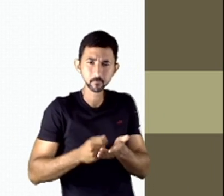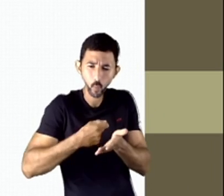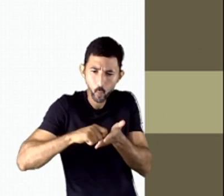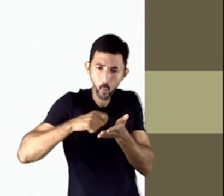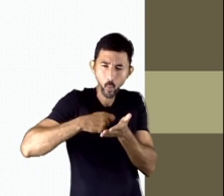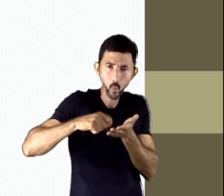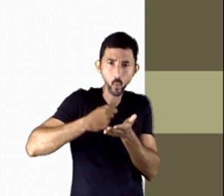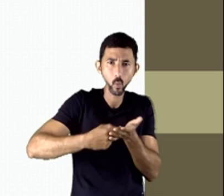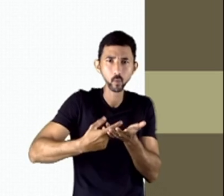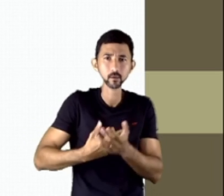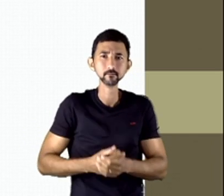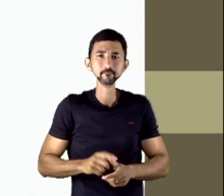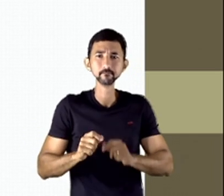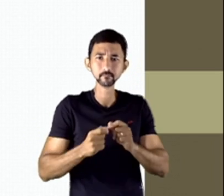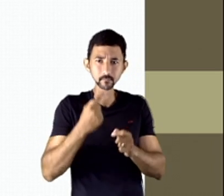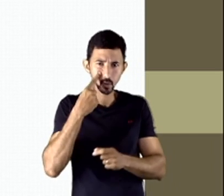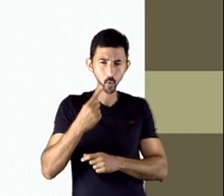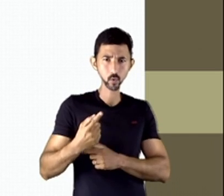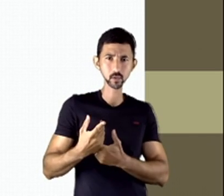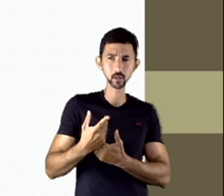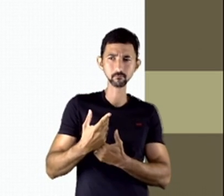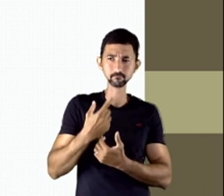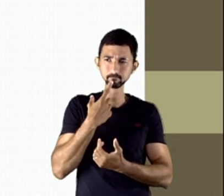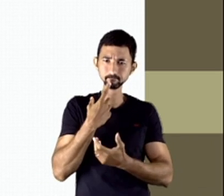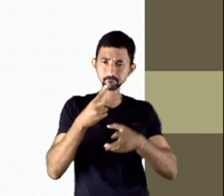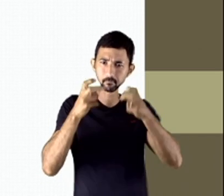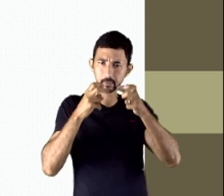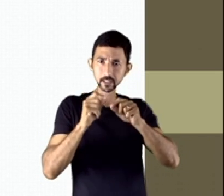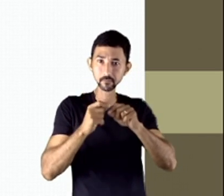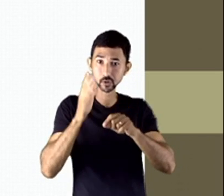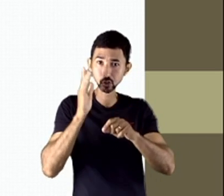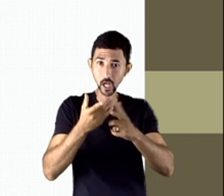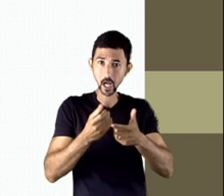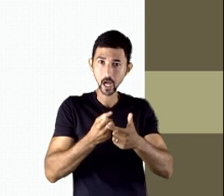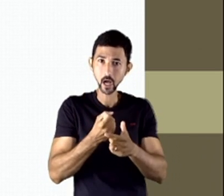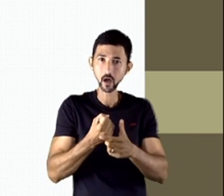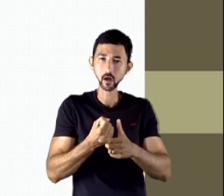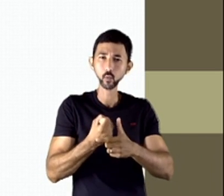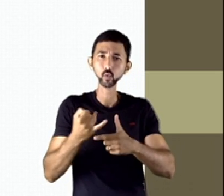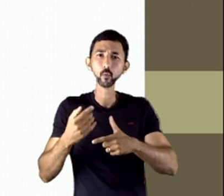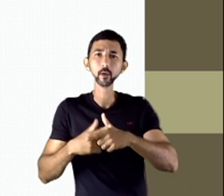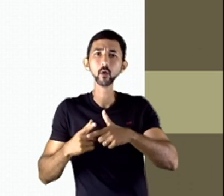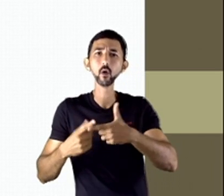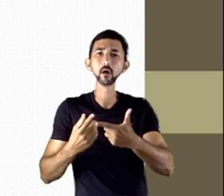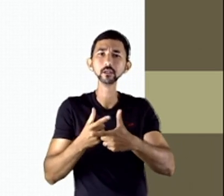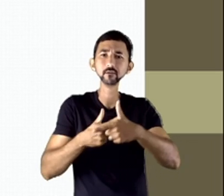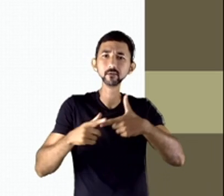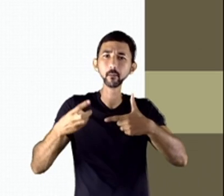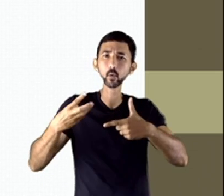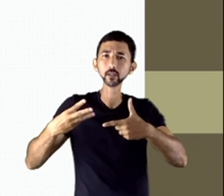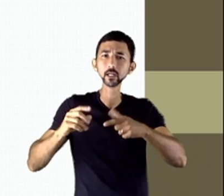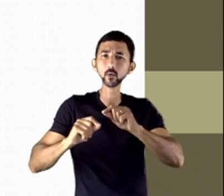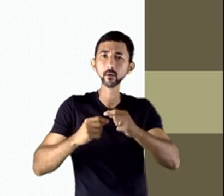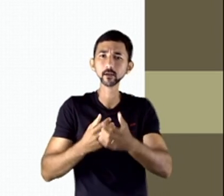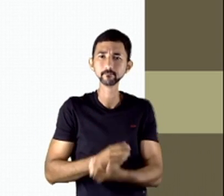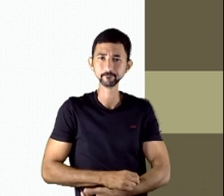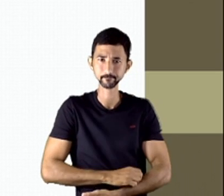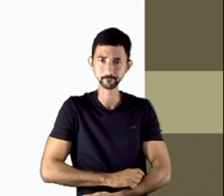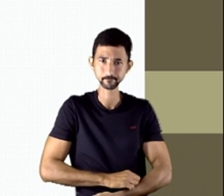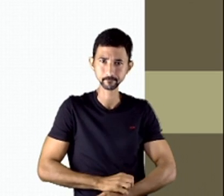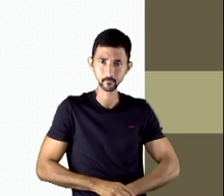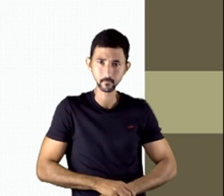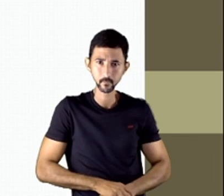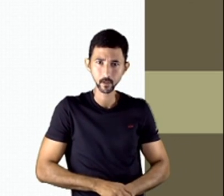árduo. Só de olhar, só de bater o olho, para eu já saber se o número é divisível por 3. Como é que eu vou fazer? O número é divisível